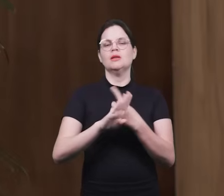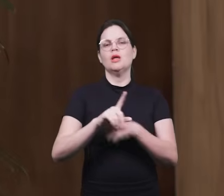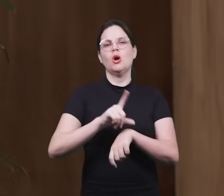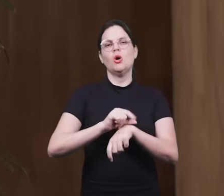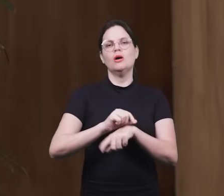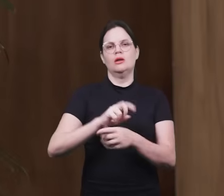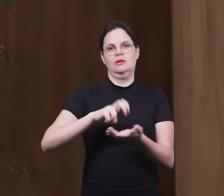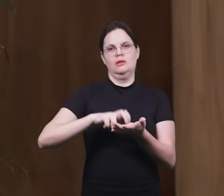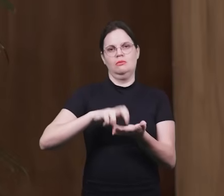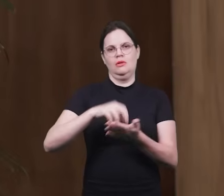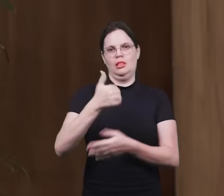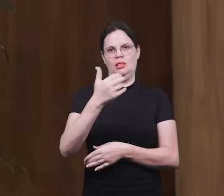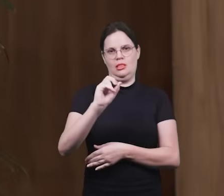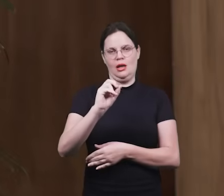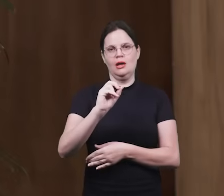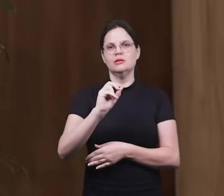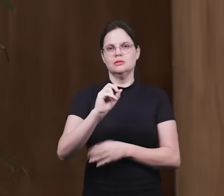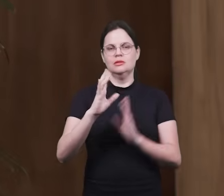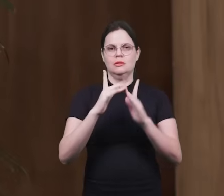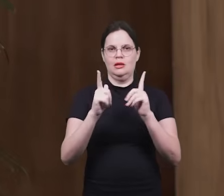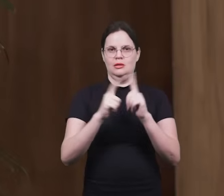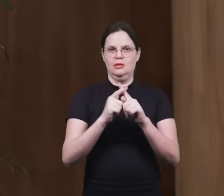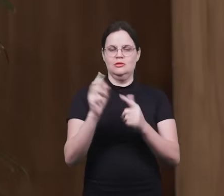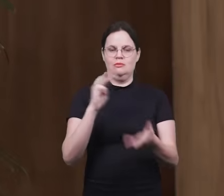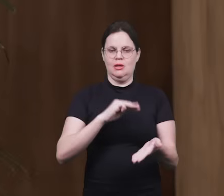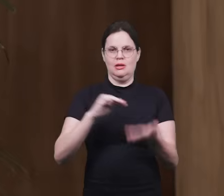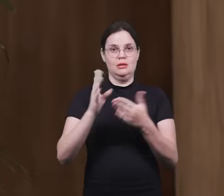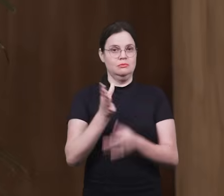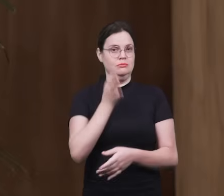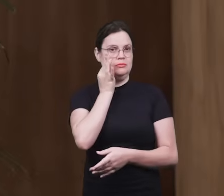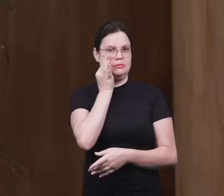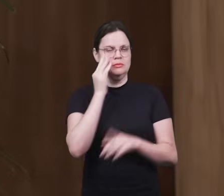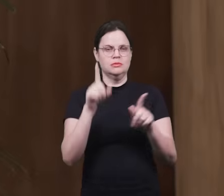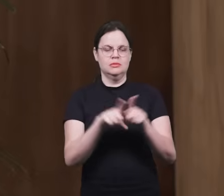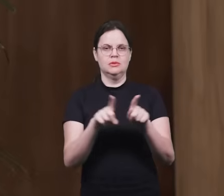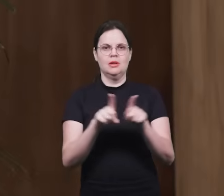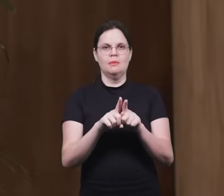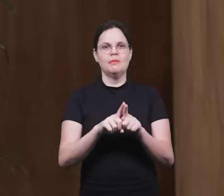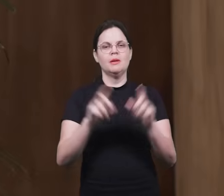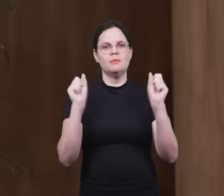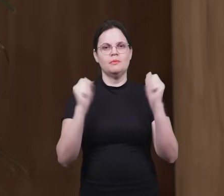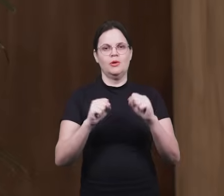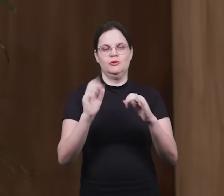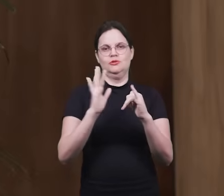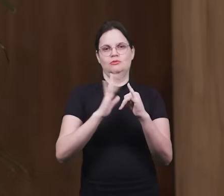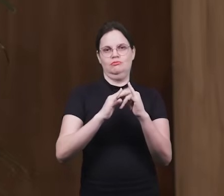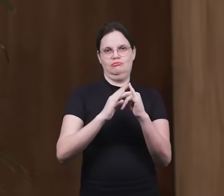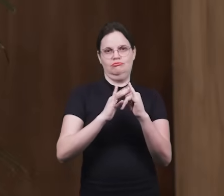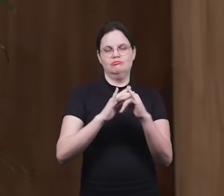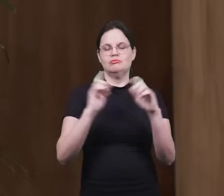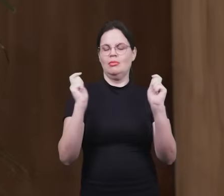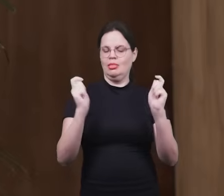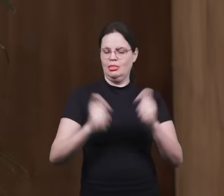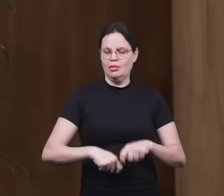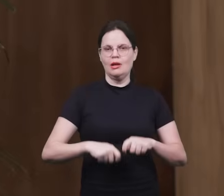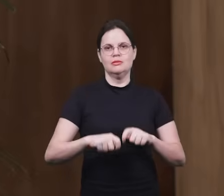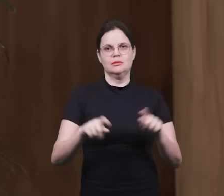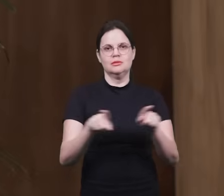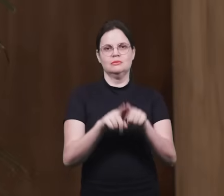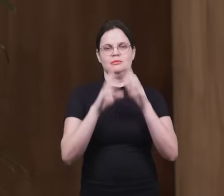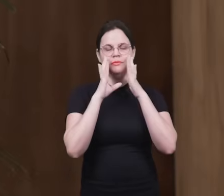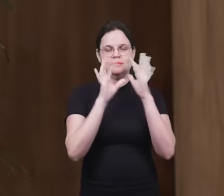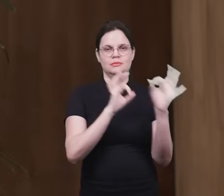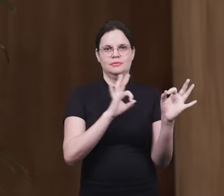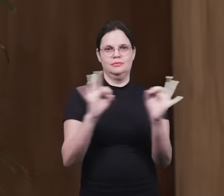horário de Brasília, em nossos templos presencialmente, mas também ao vivo em todas as nossas plataformas